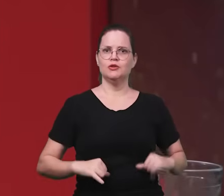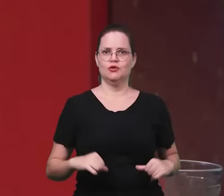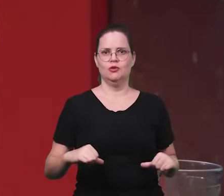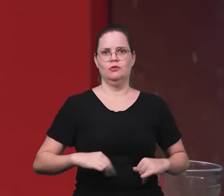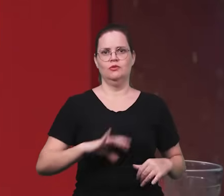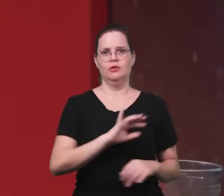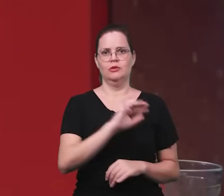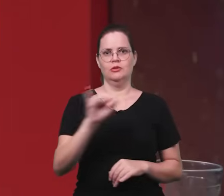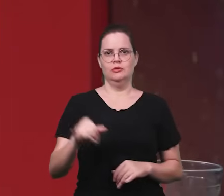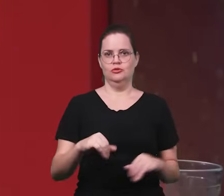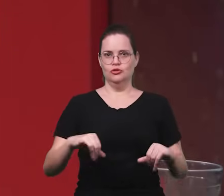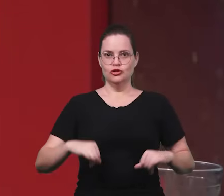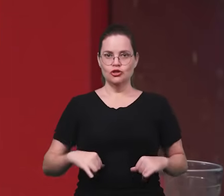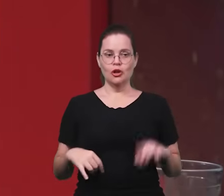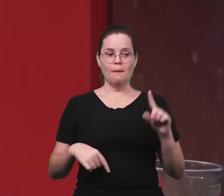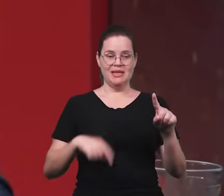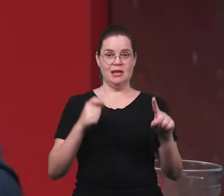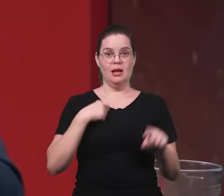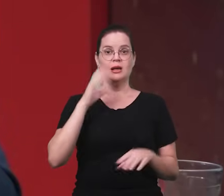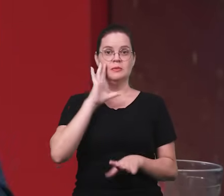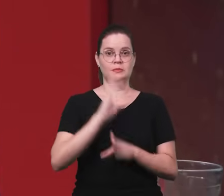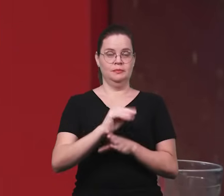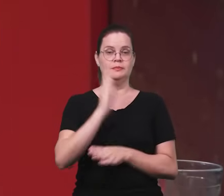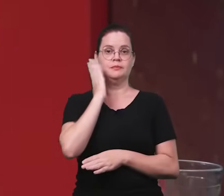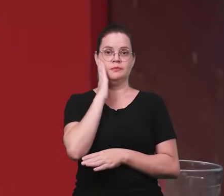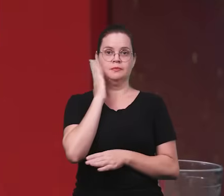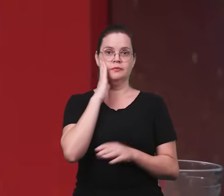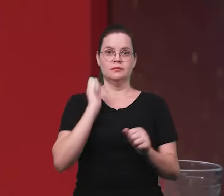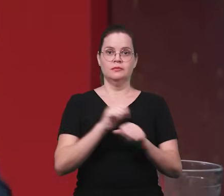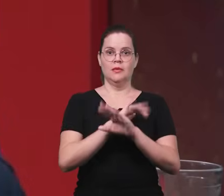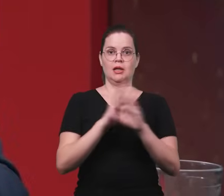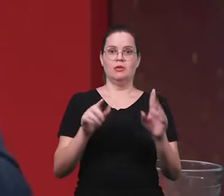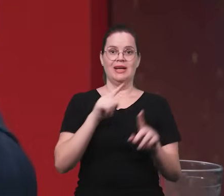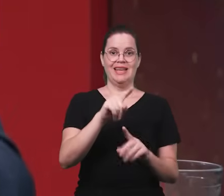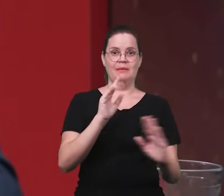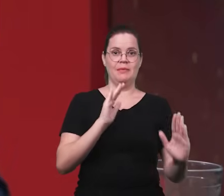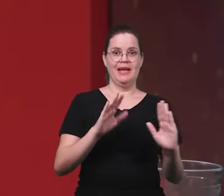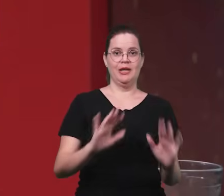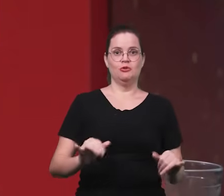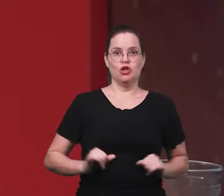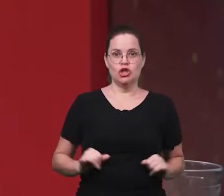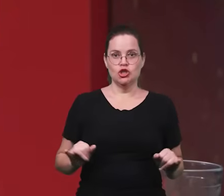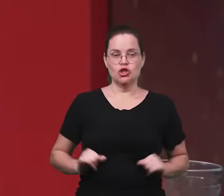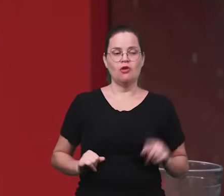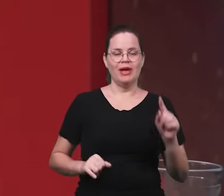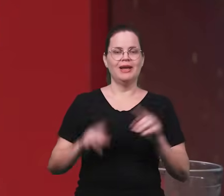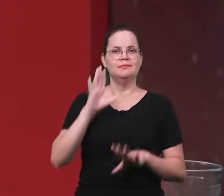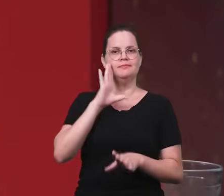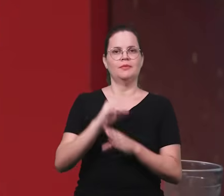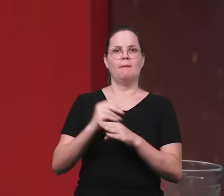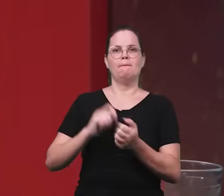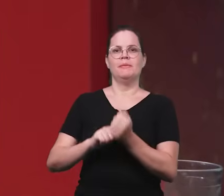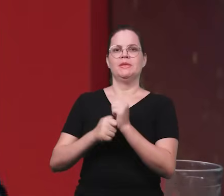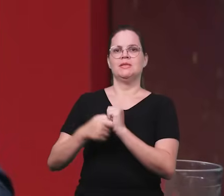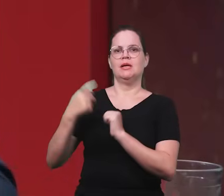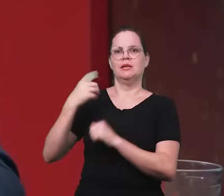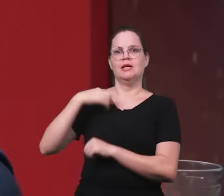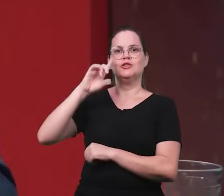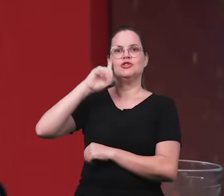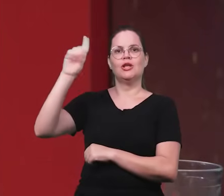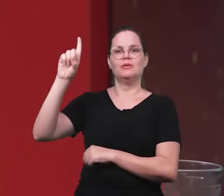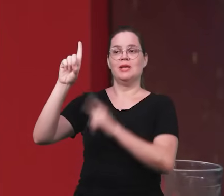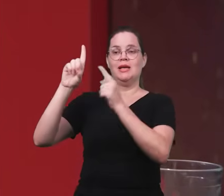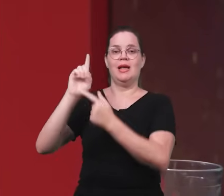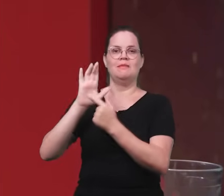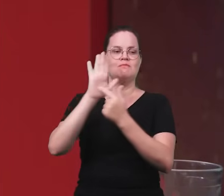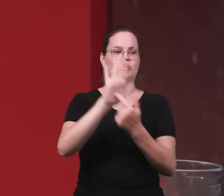um homem que entendeu, através do seu sofrimento, um mistério de Deus, que Deus se revelou a ele de uma